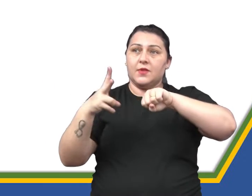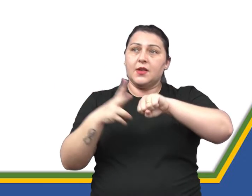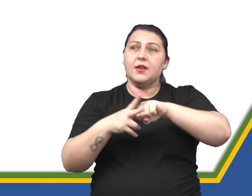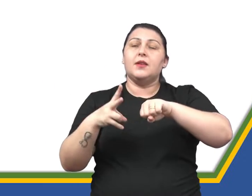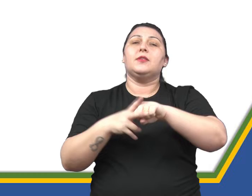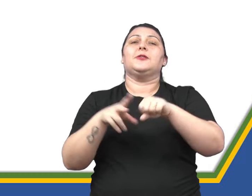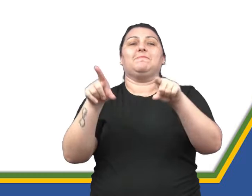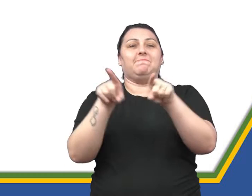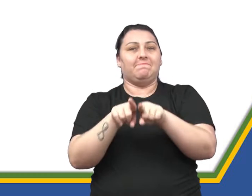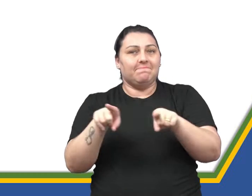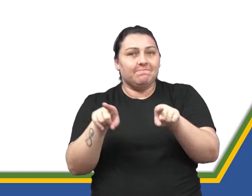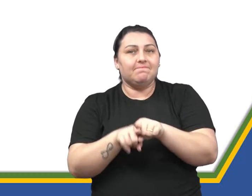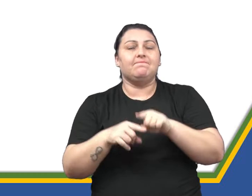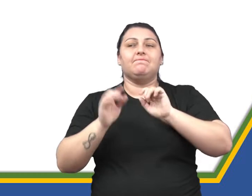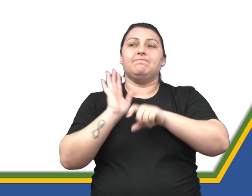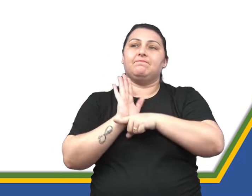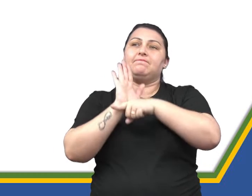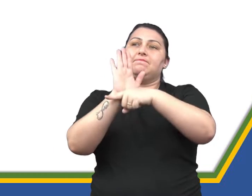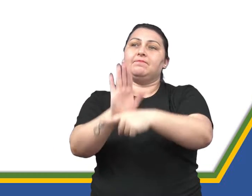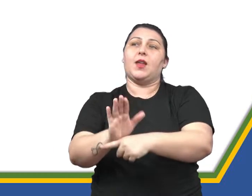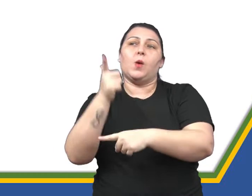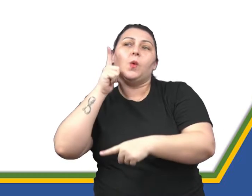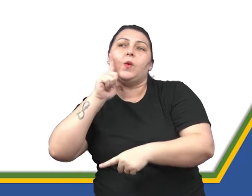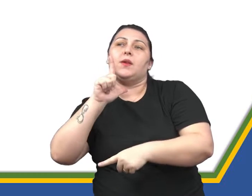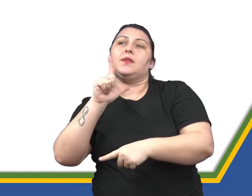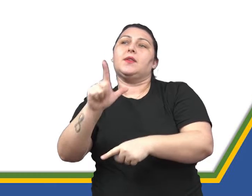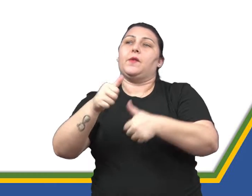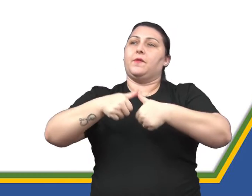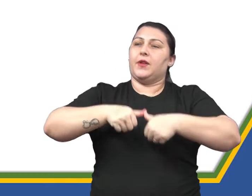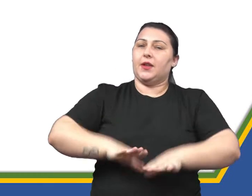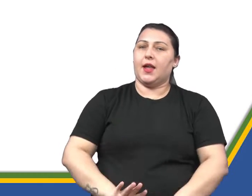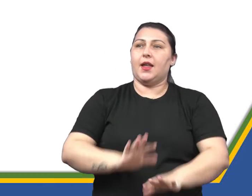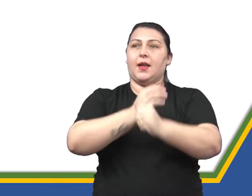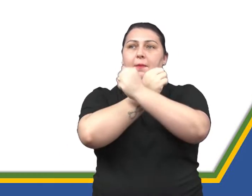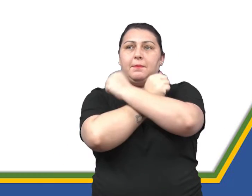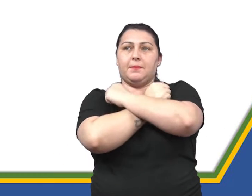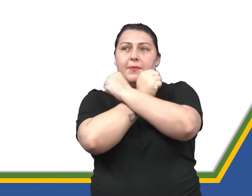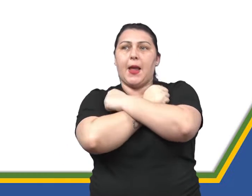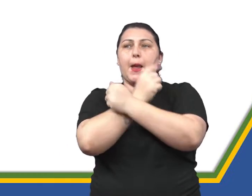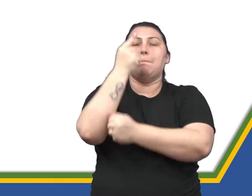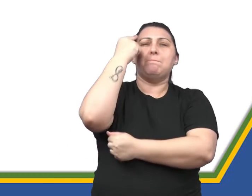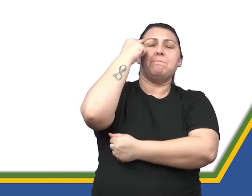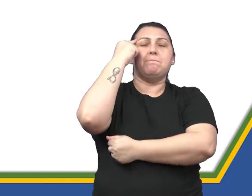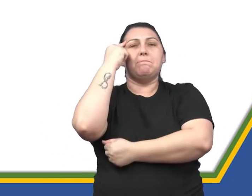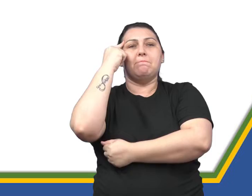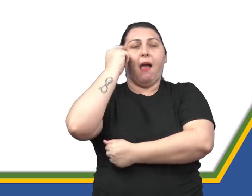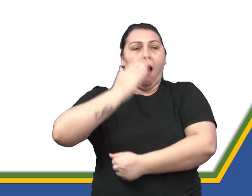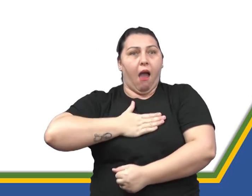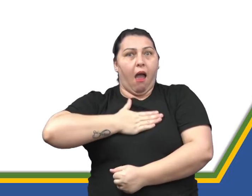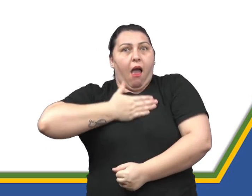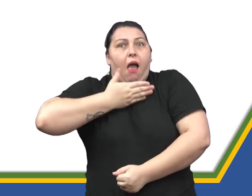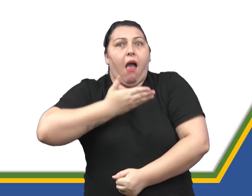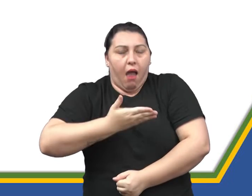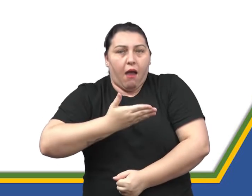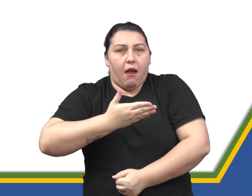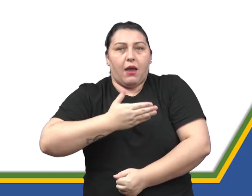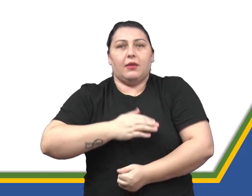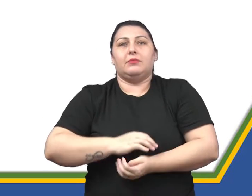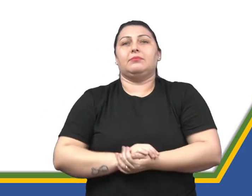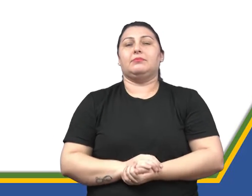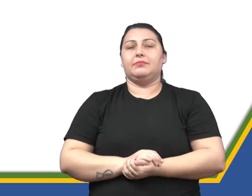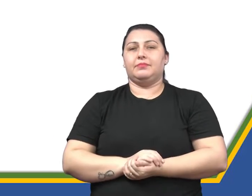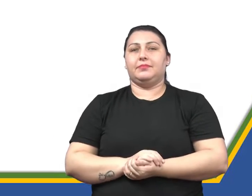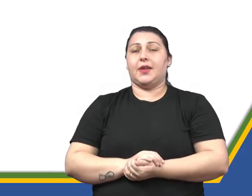fazer essa marcação. Consigo, fiquei, abracei, pensei,